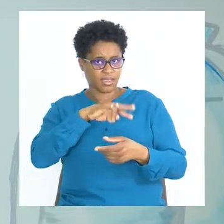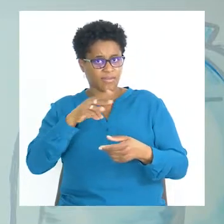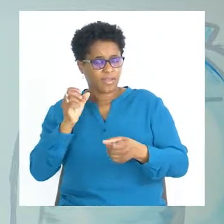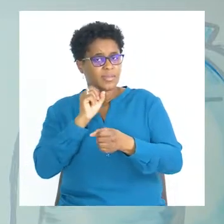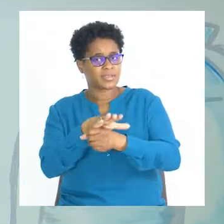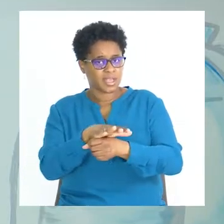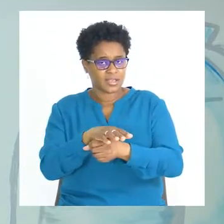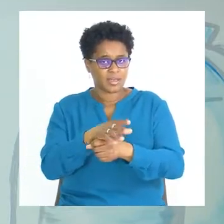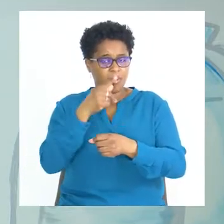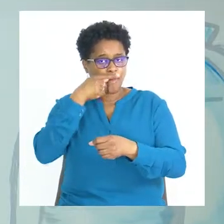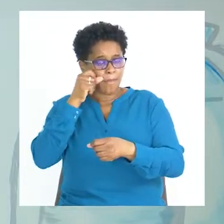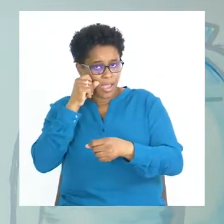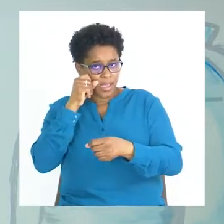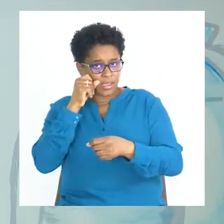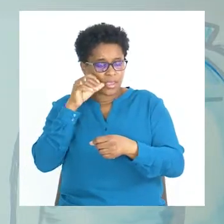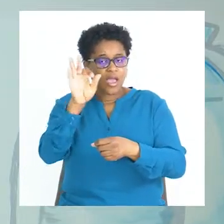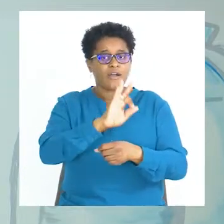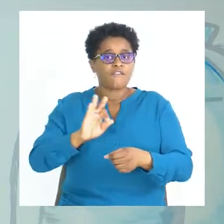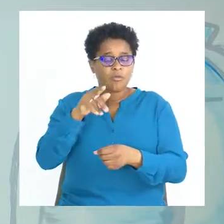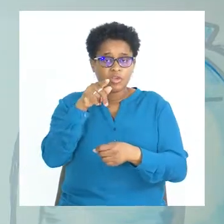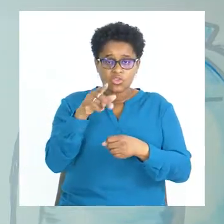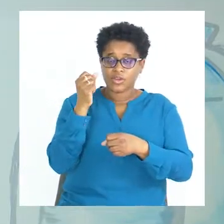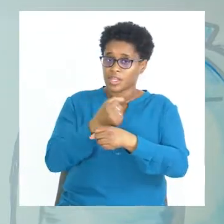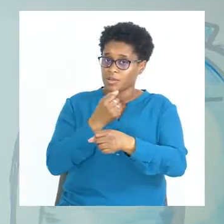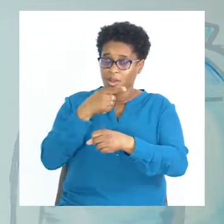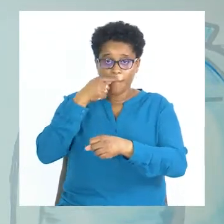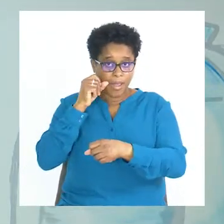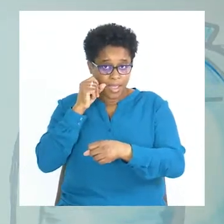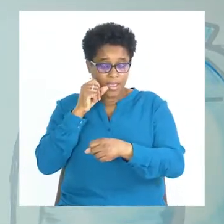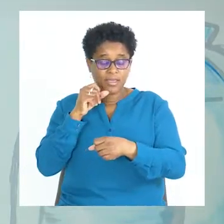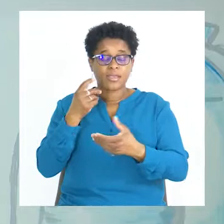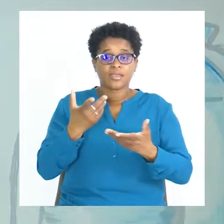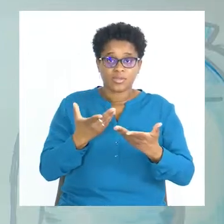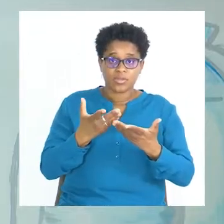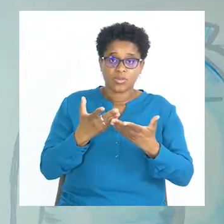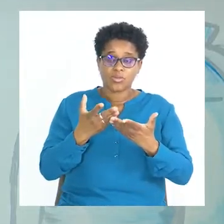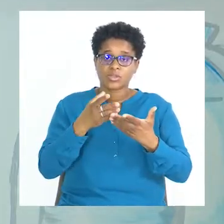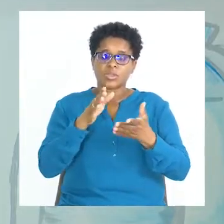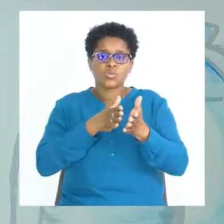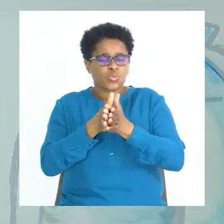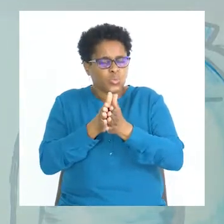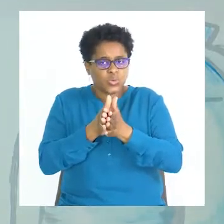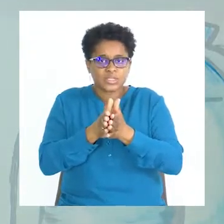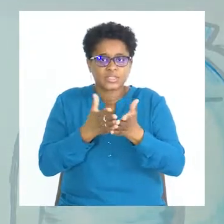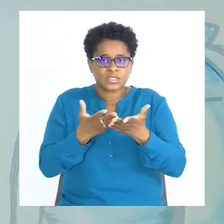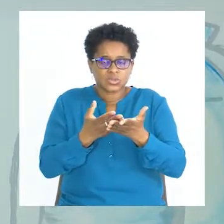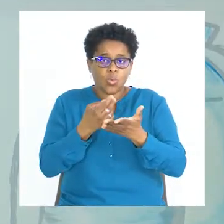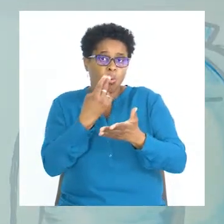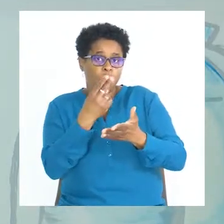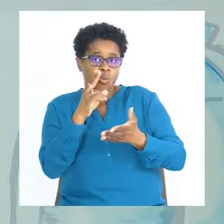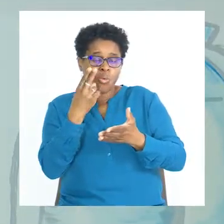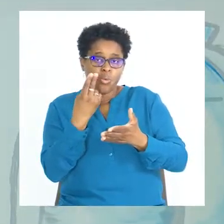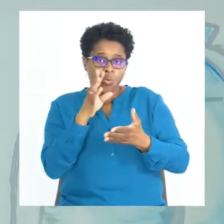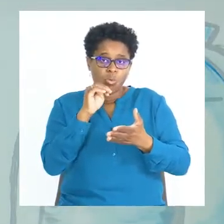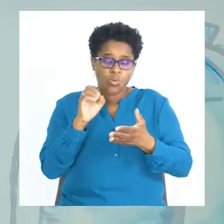pai? Então, a forma como vais trabalhar com o pai é a linha de uso que tu